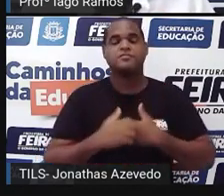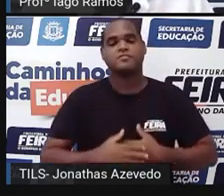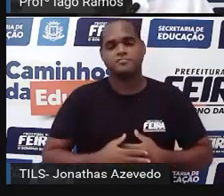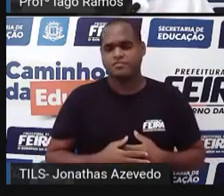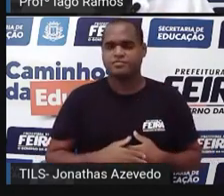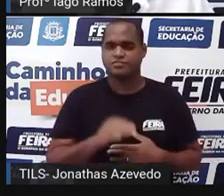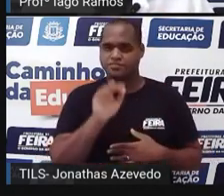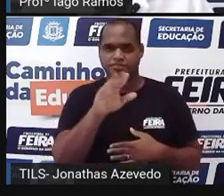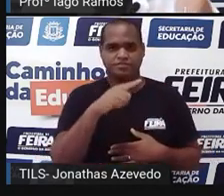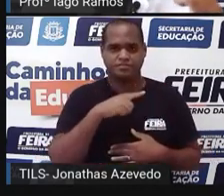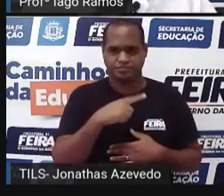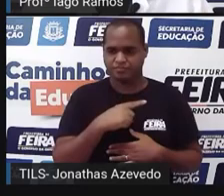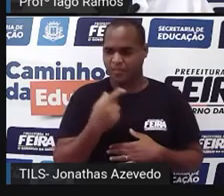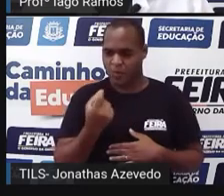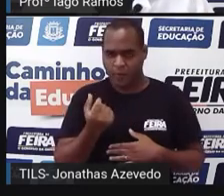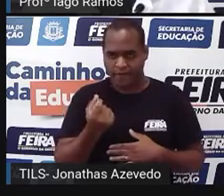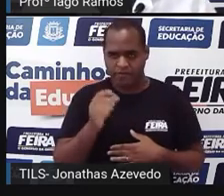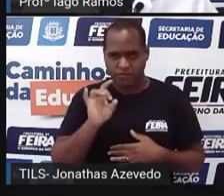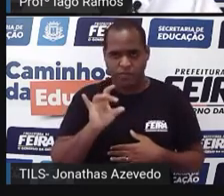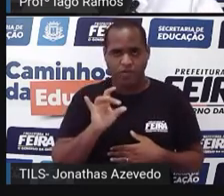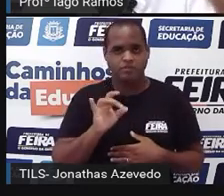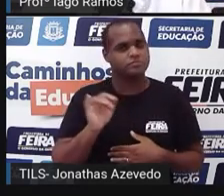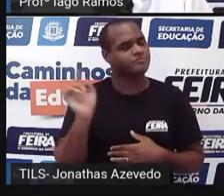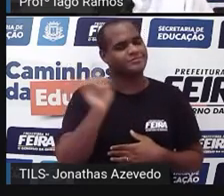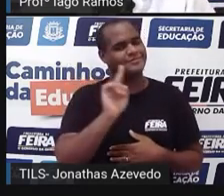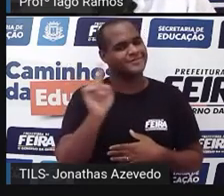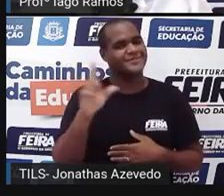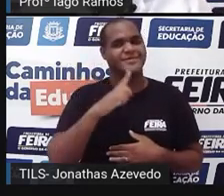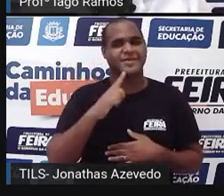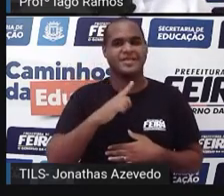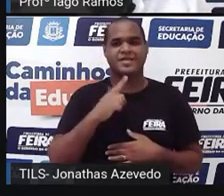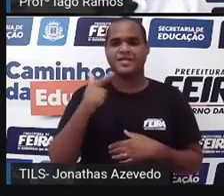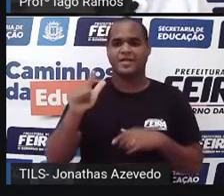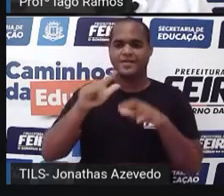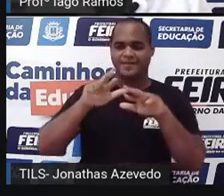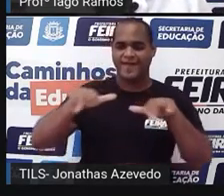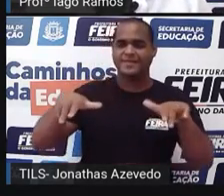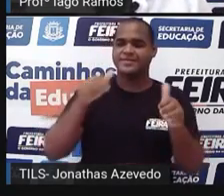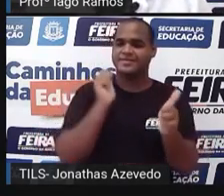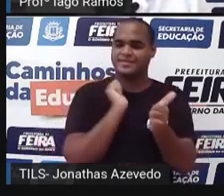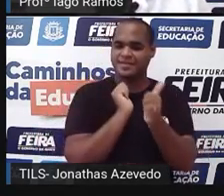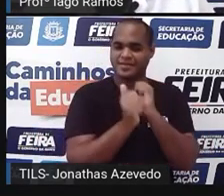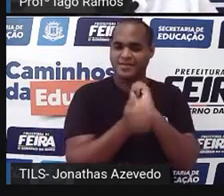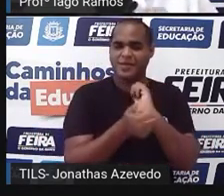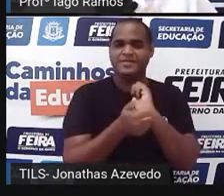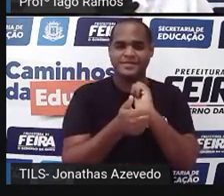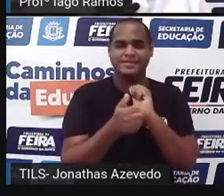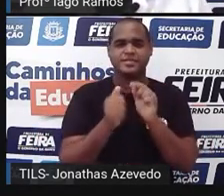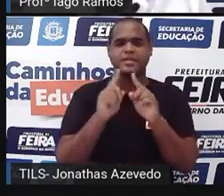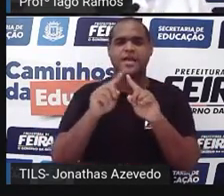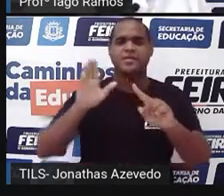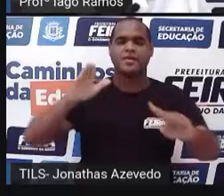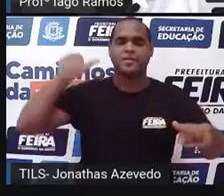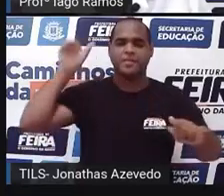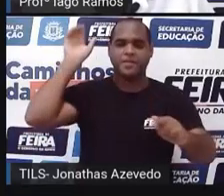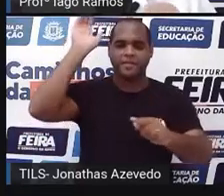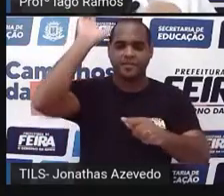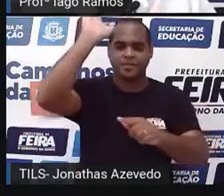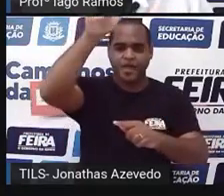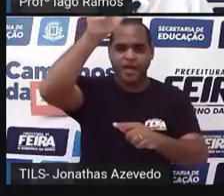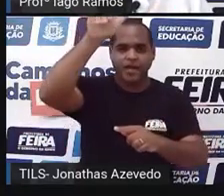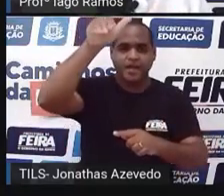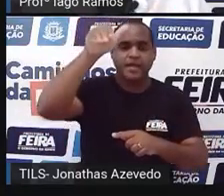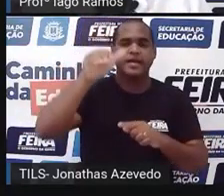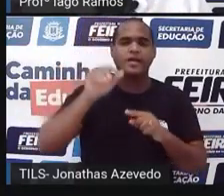é mas só tem as Finanças não eu vou agora lá para os esports por exemplo no basquete né